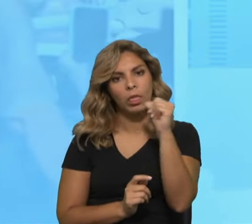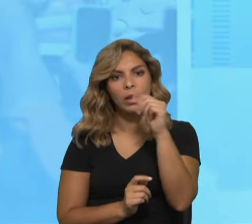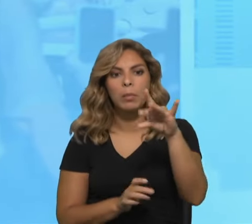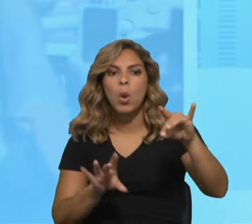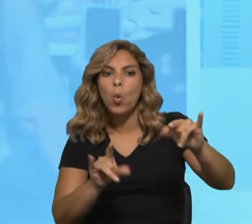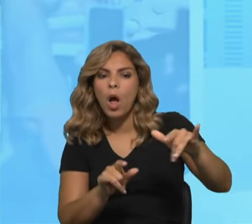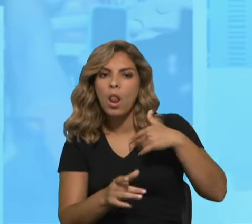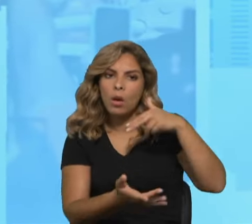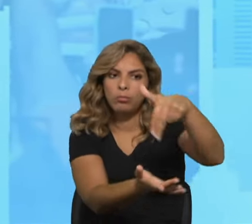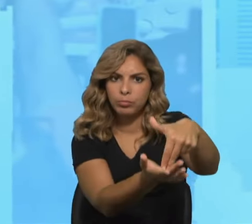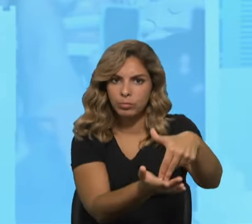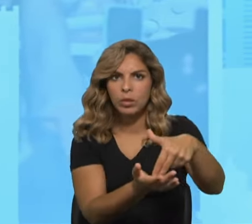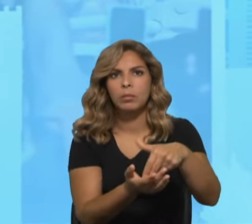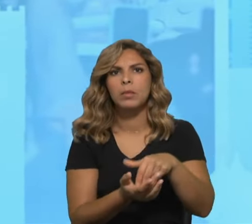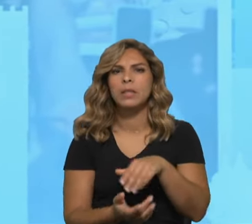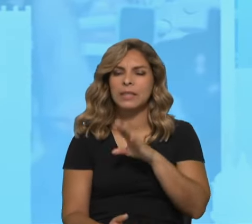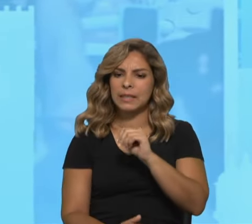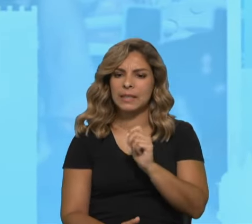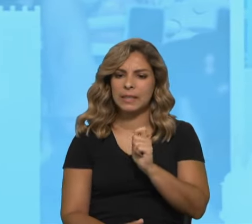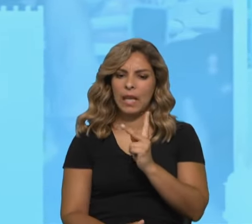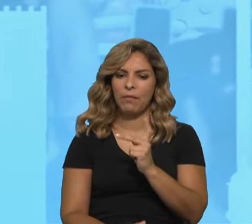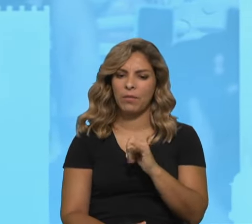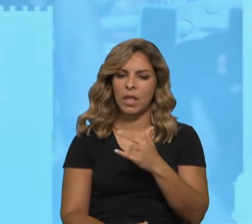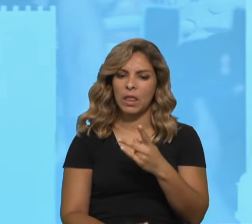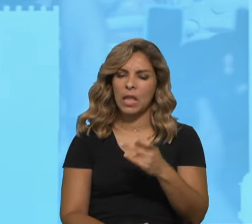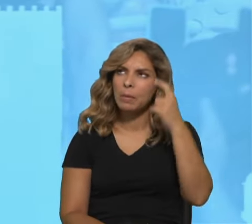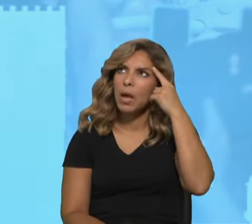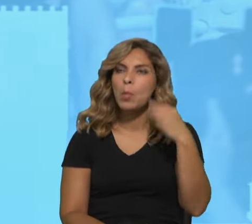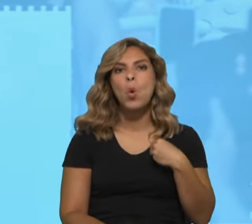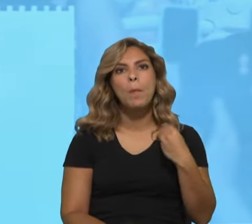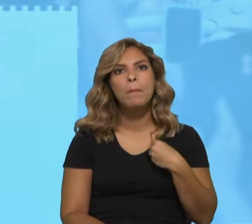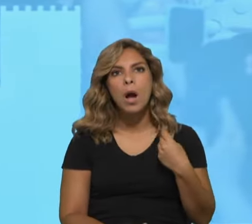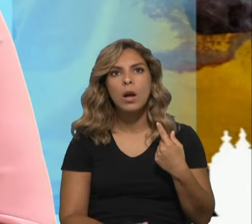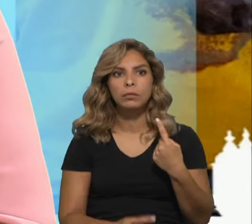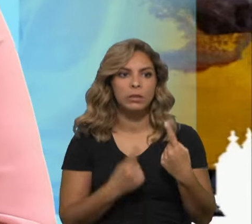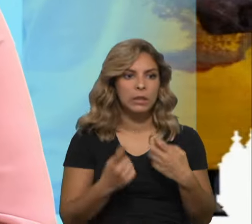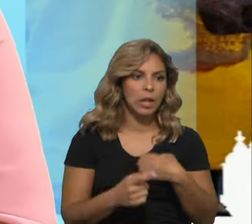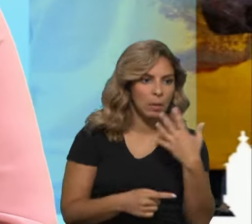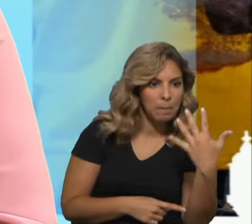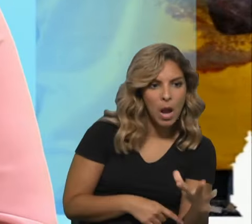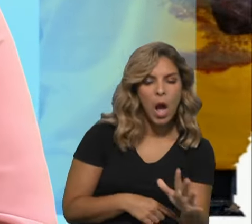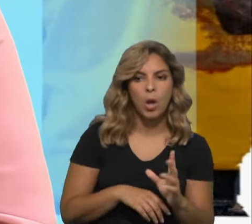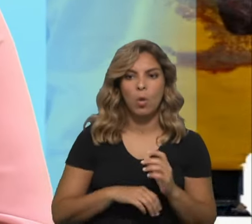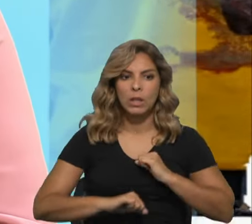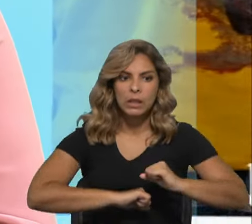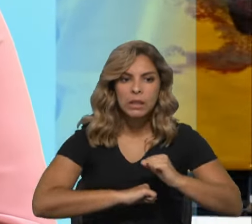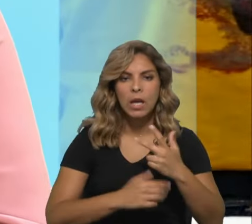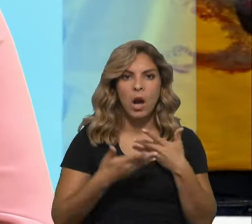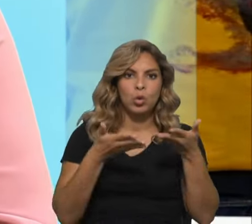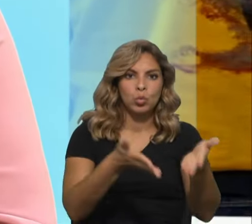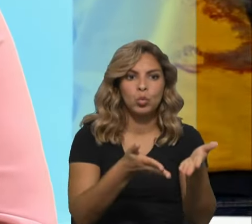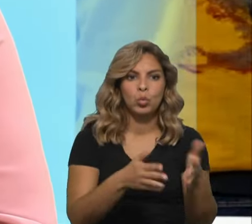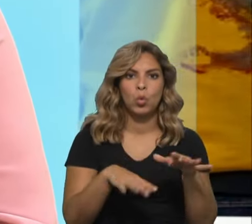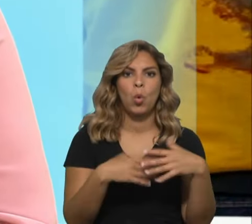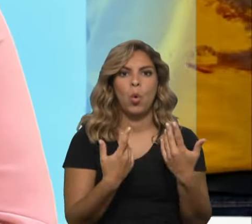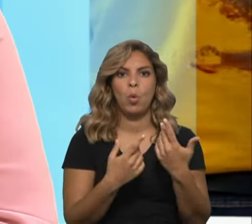lá estamos, e o Servita não está ali muito preocupado, como se alguém se sentiu mal, que é preciso chegar ali, que é preciso que ele não passe